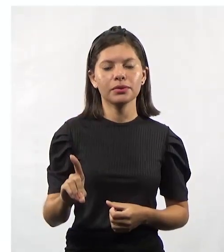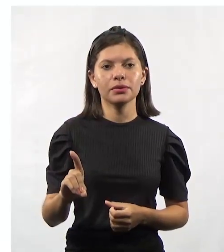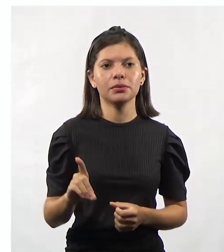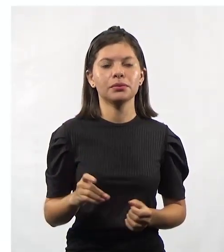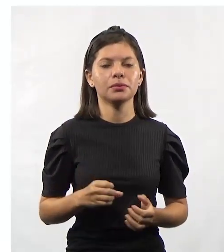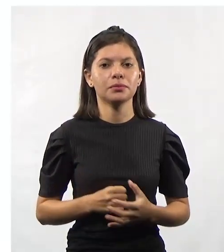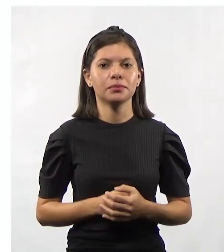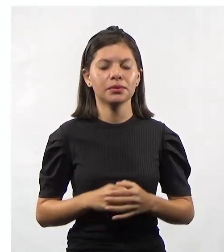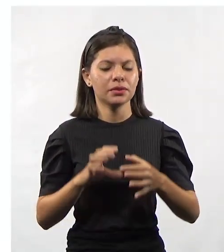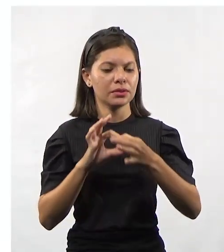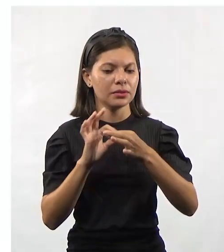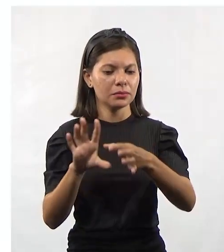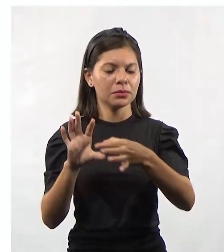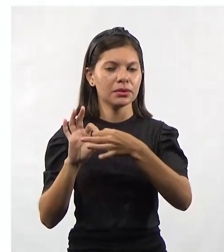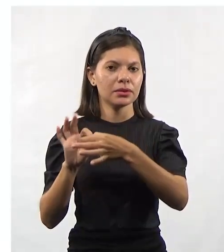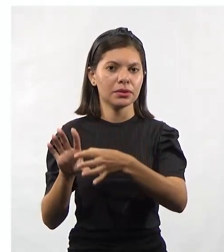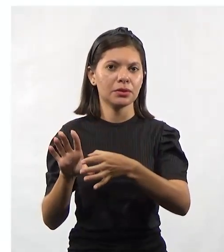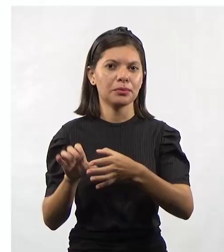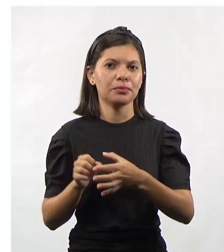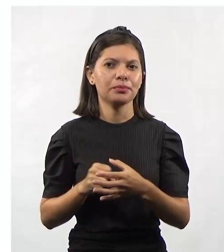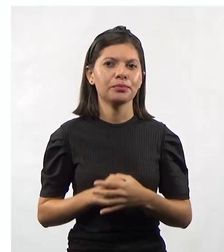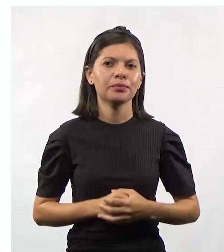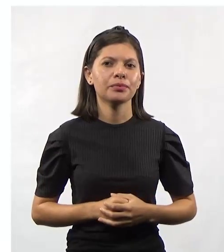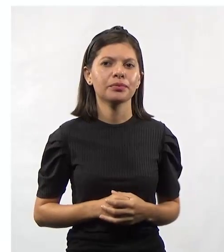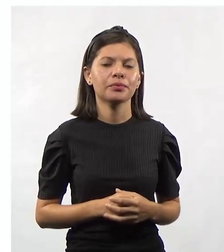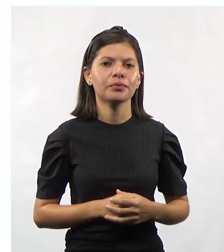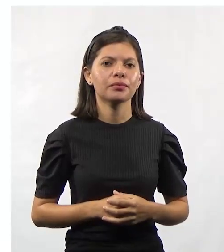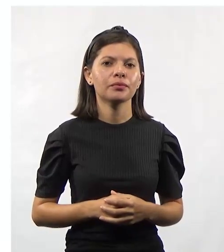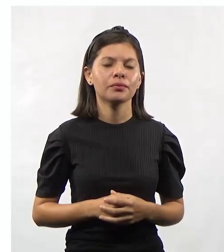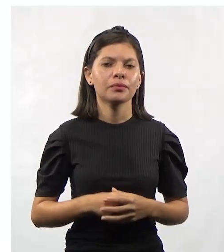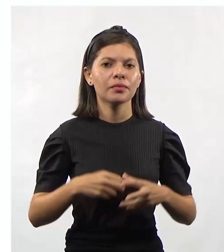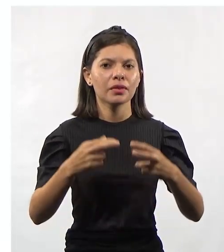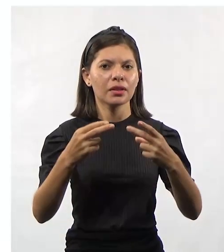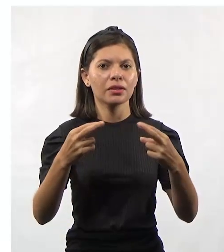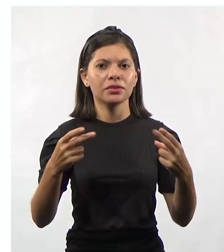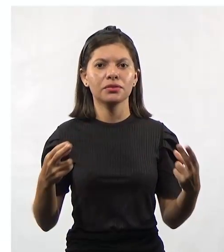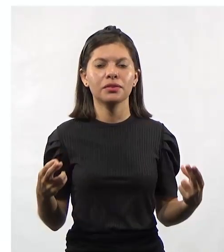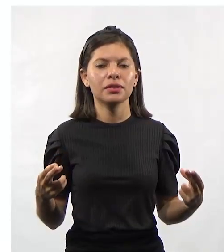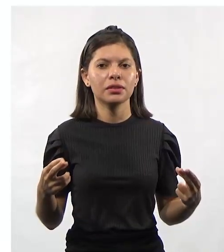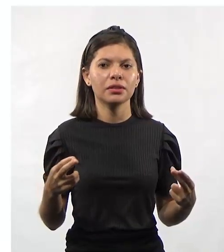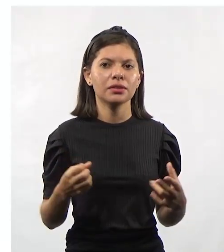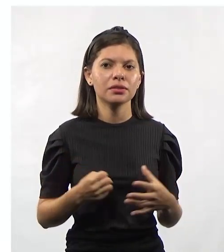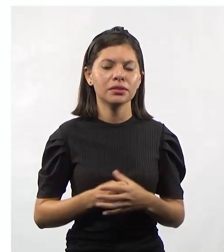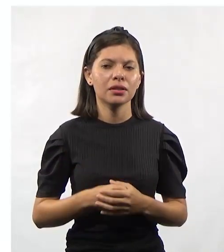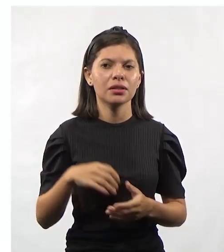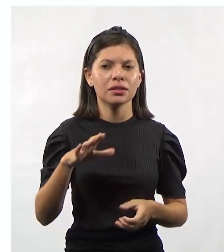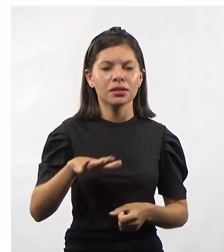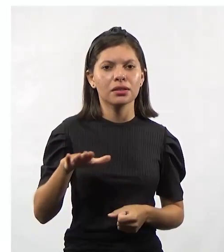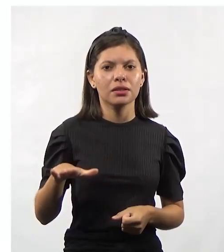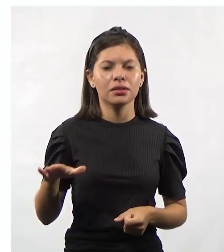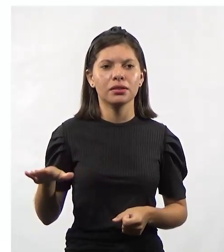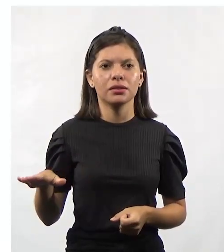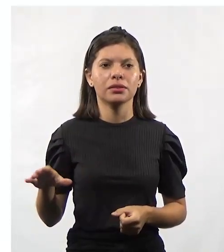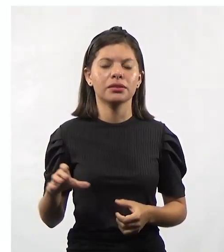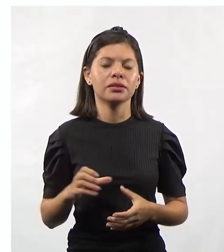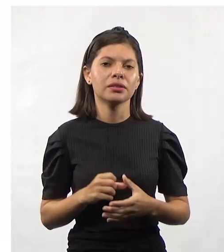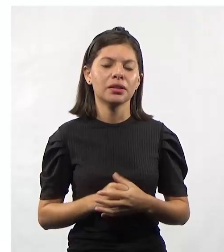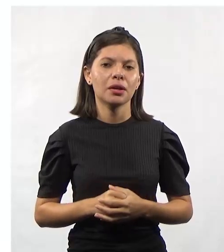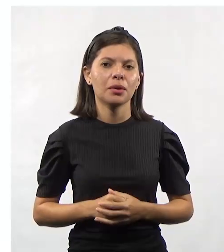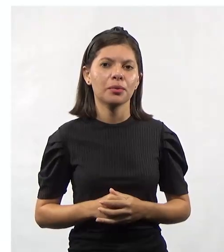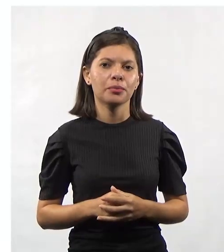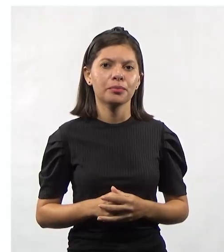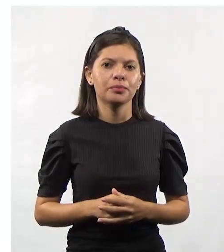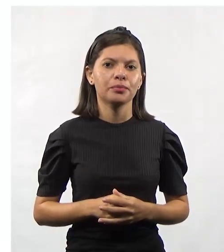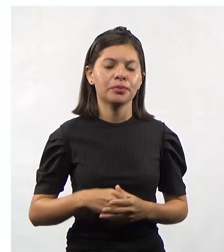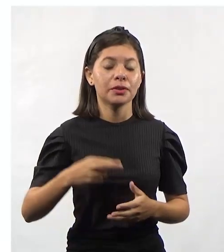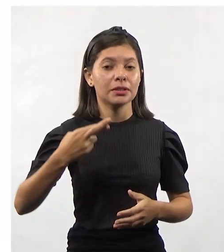possam participar, porque é direito deles, né? O direito de liberdade, de ser aceito na sua diferença e